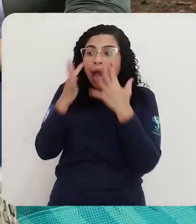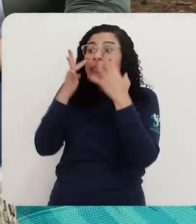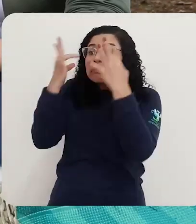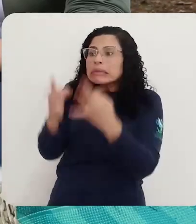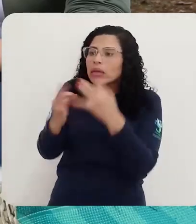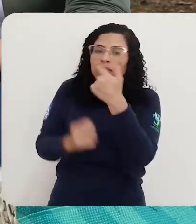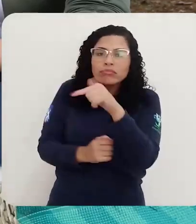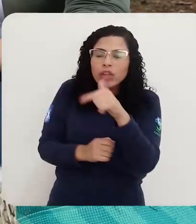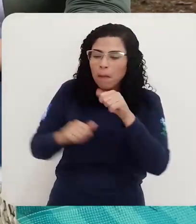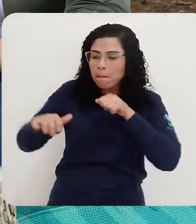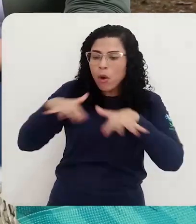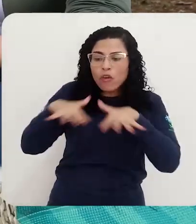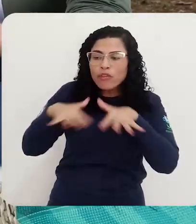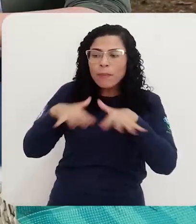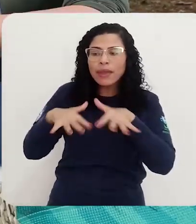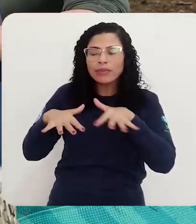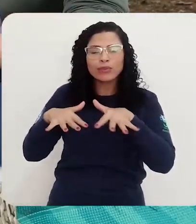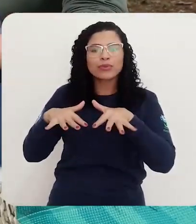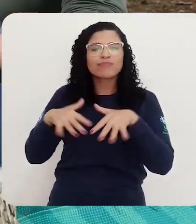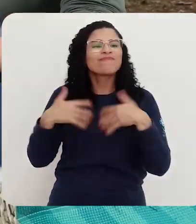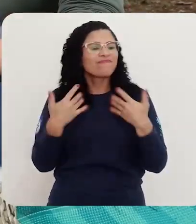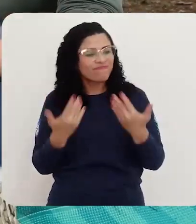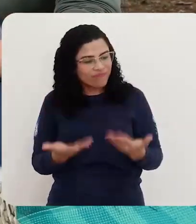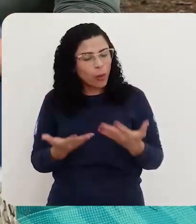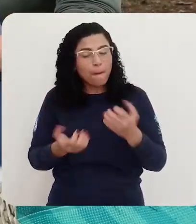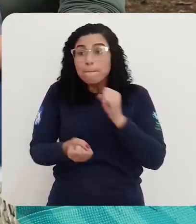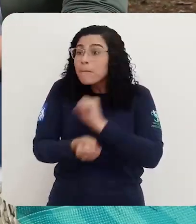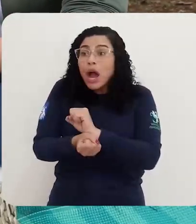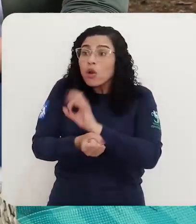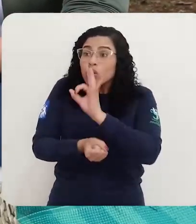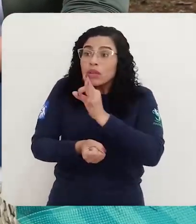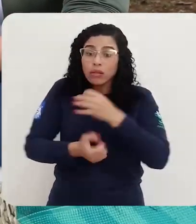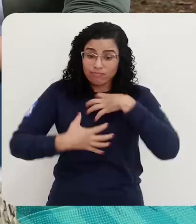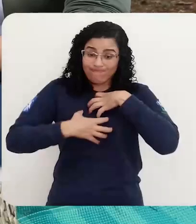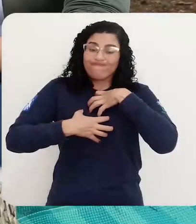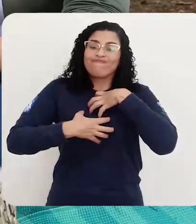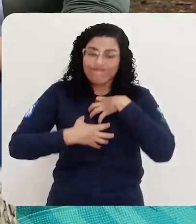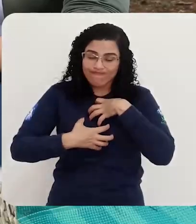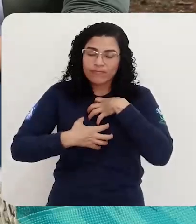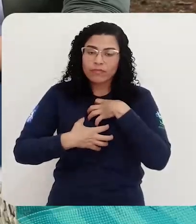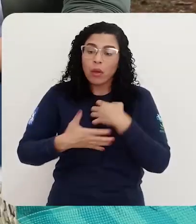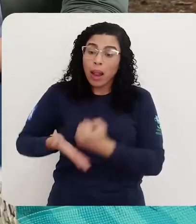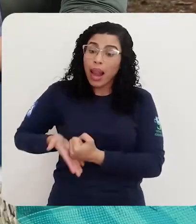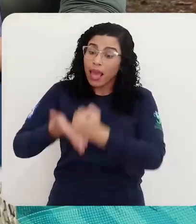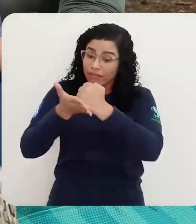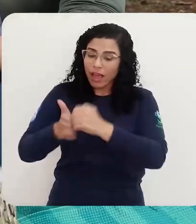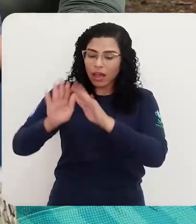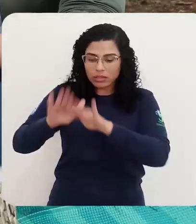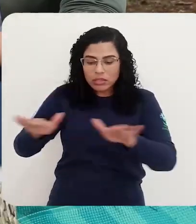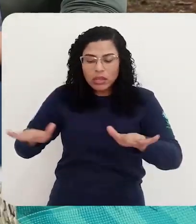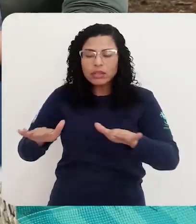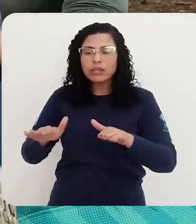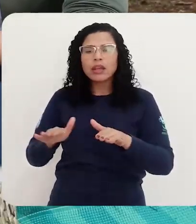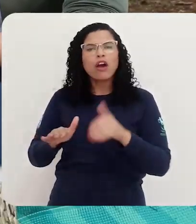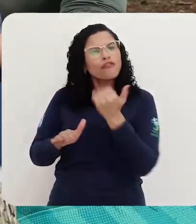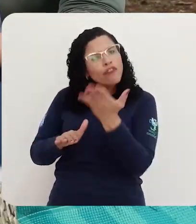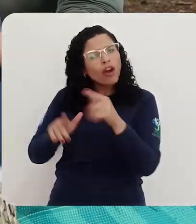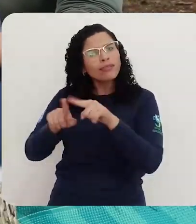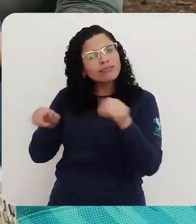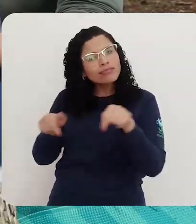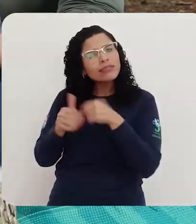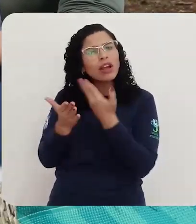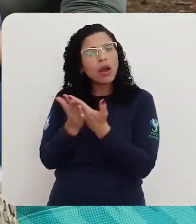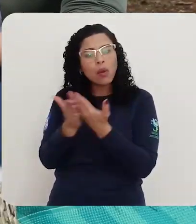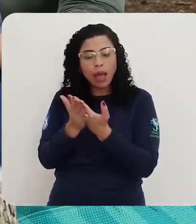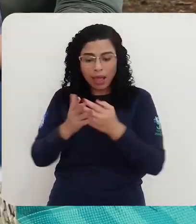está atenta a esse movimento, não parou para sentir. Né? Então, assim, levar a criança, tirar da